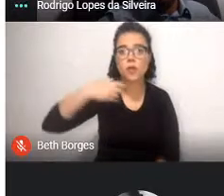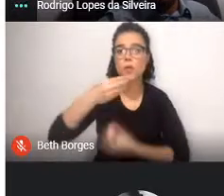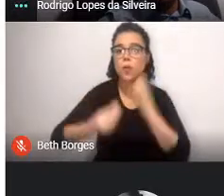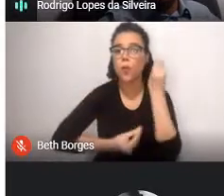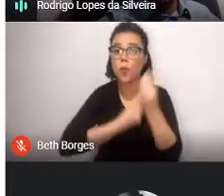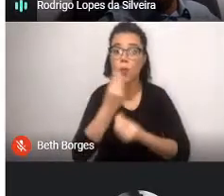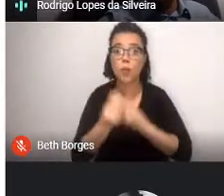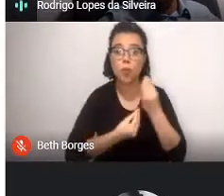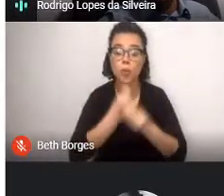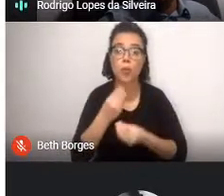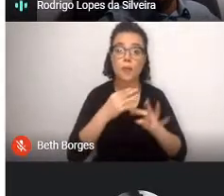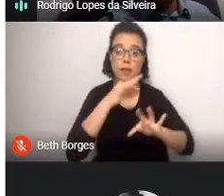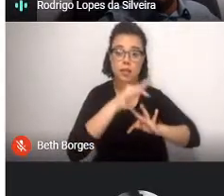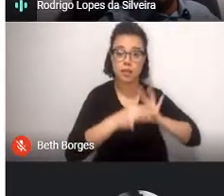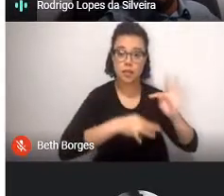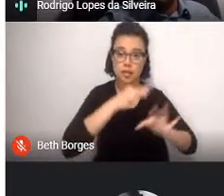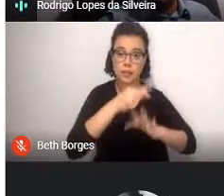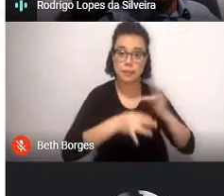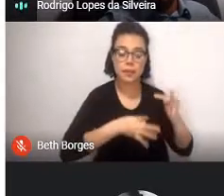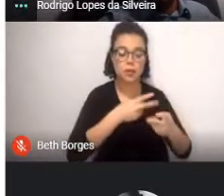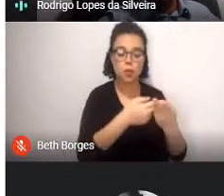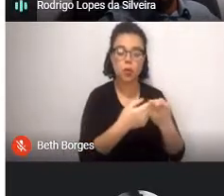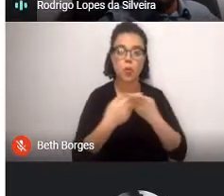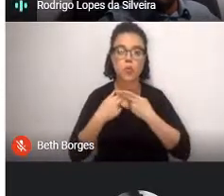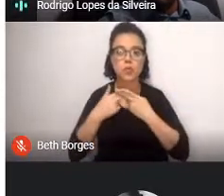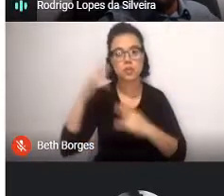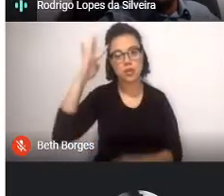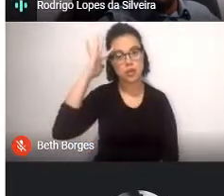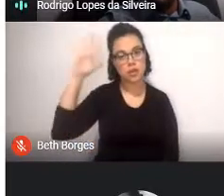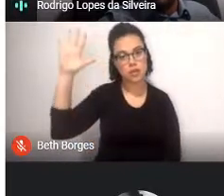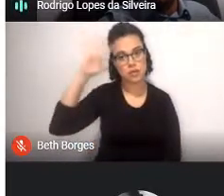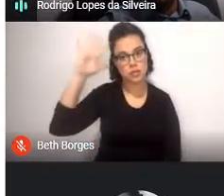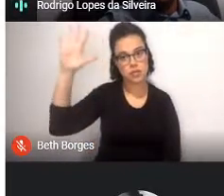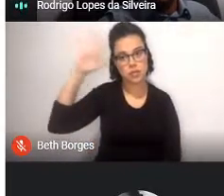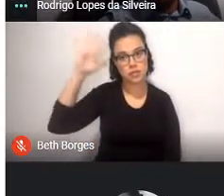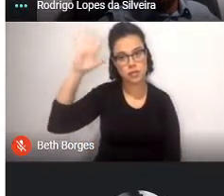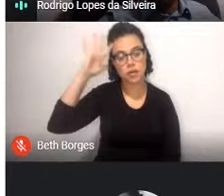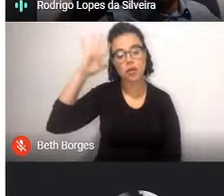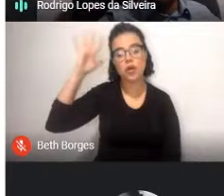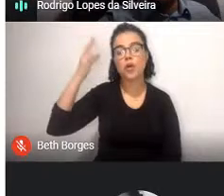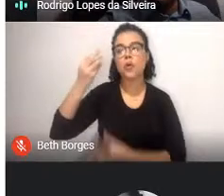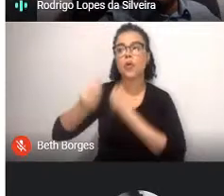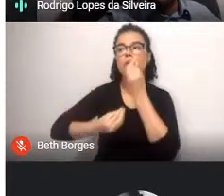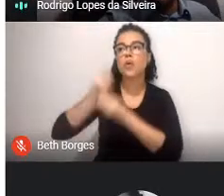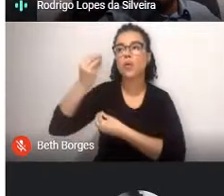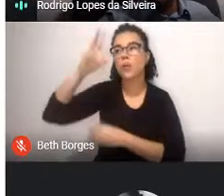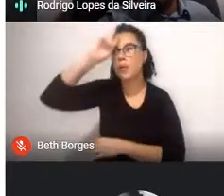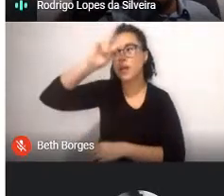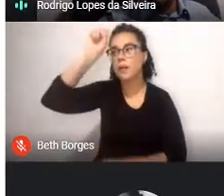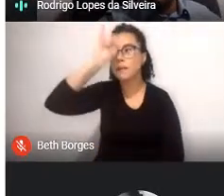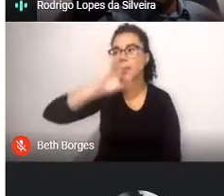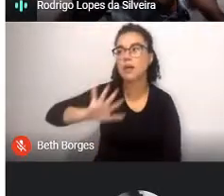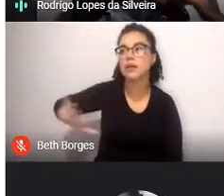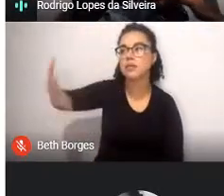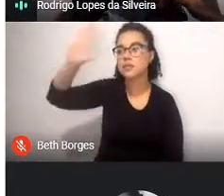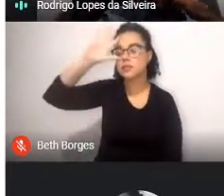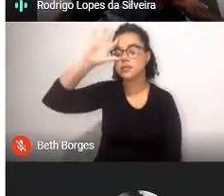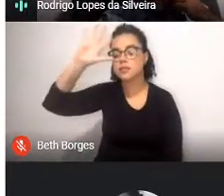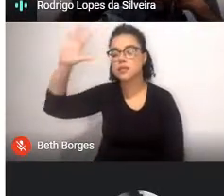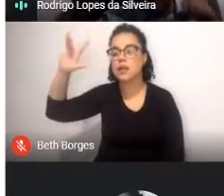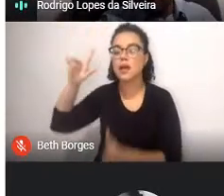terapêutica, promovendo o uso da imaginação para vivificação de cenários, buscando mais emoções como instrumento de